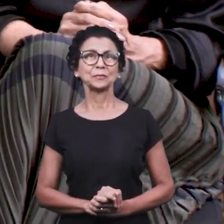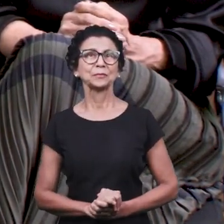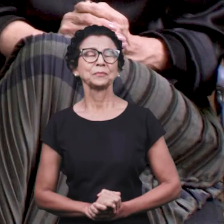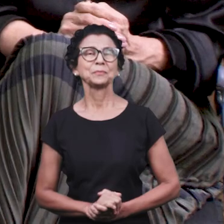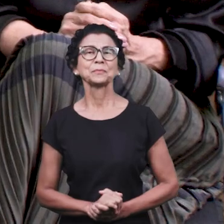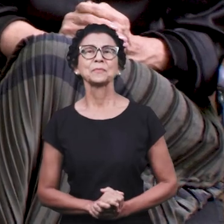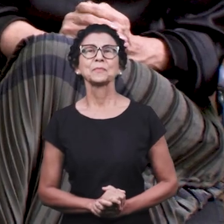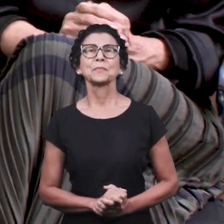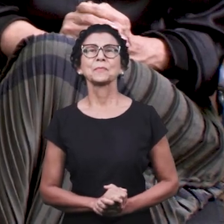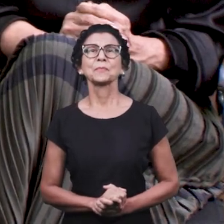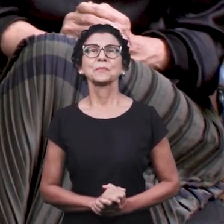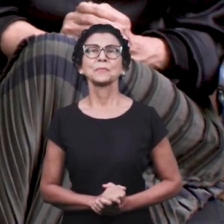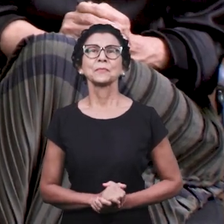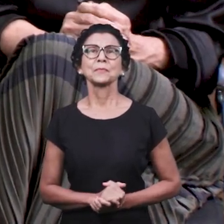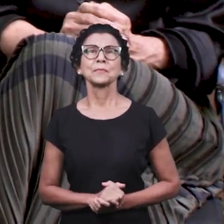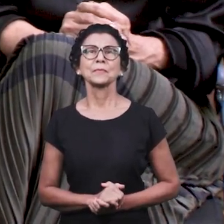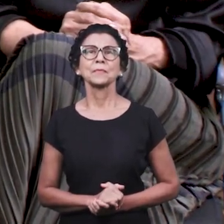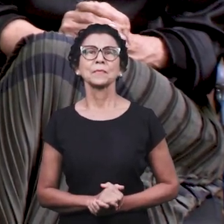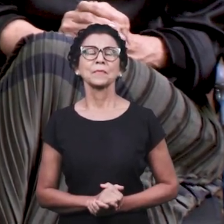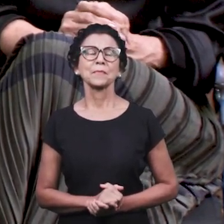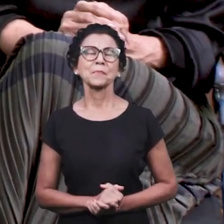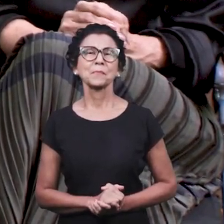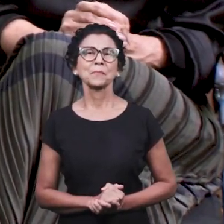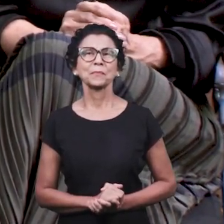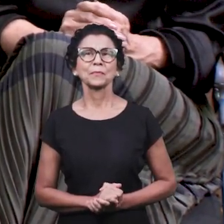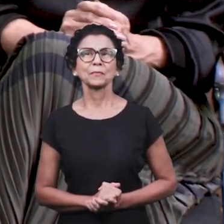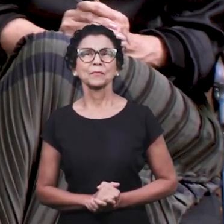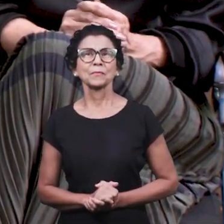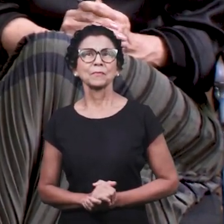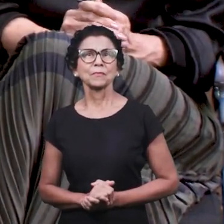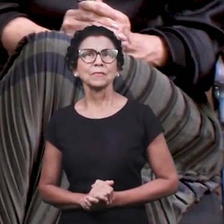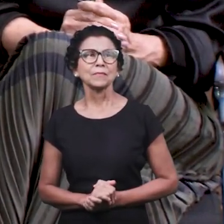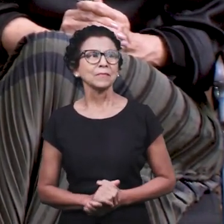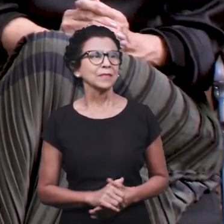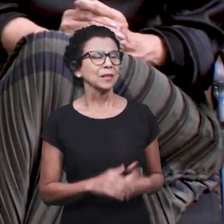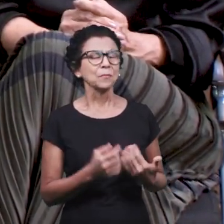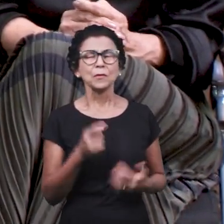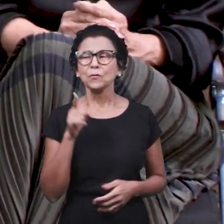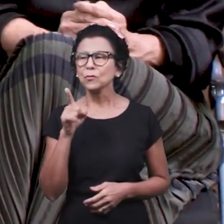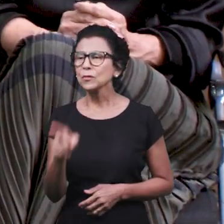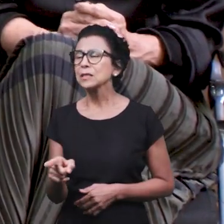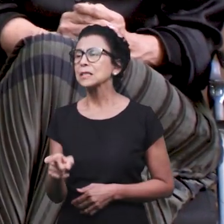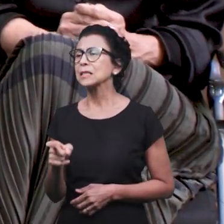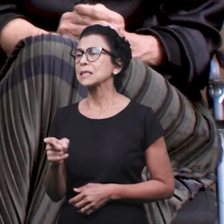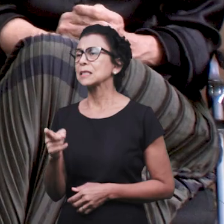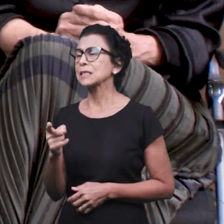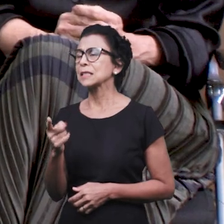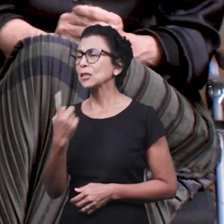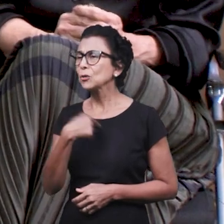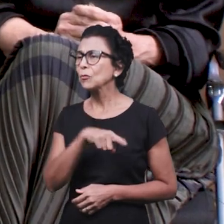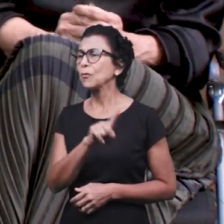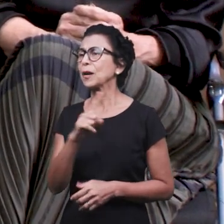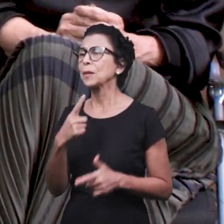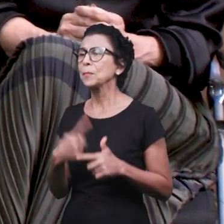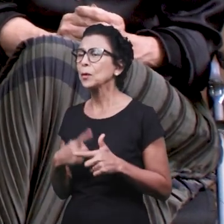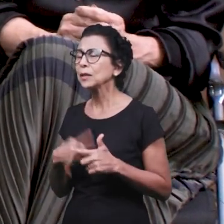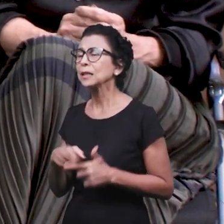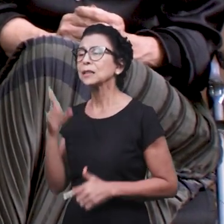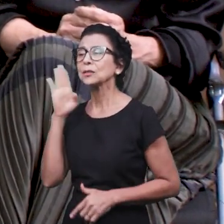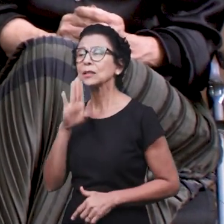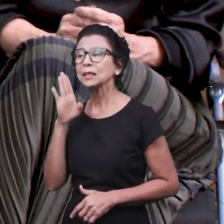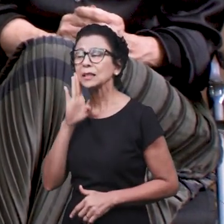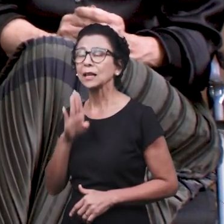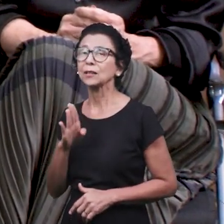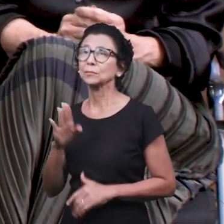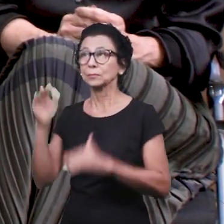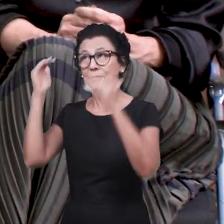que incentivavam a cultura. E todo mundo, Vitória, mas por que você não vai? É tão legal, você sempre gosta dessas coisas. Mas eu obedecia ao